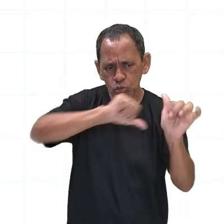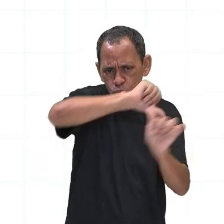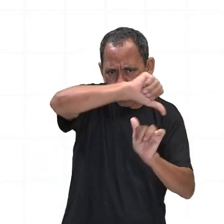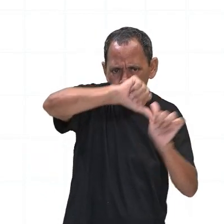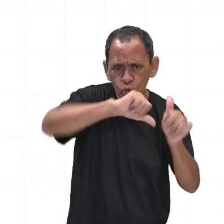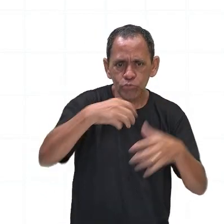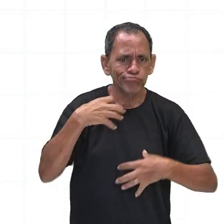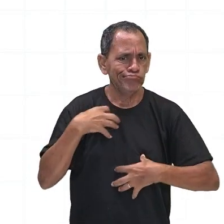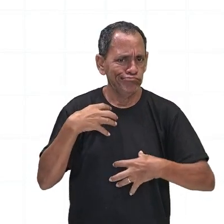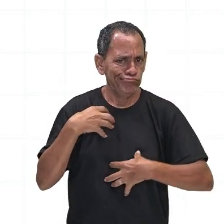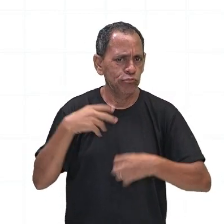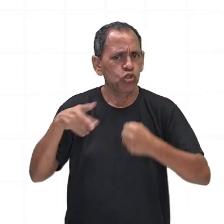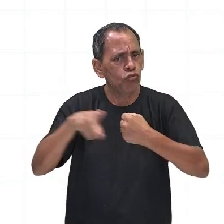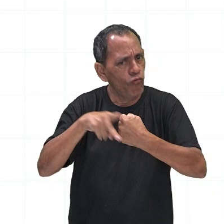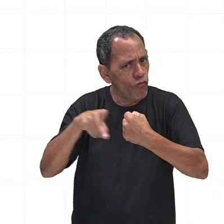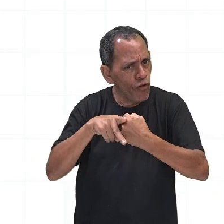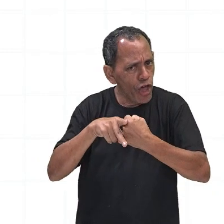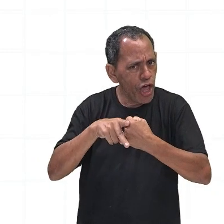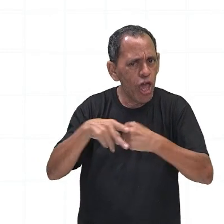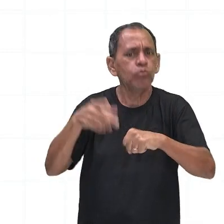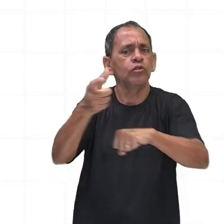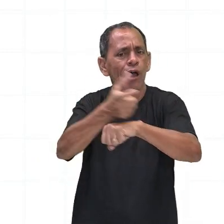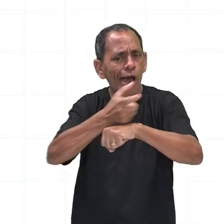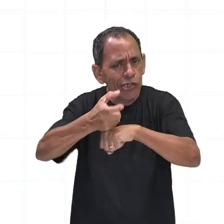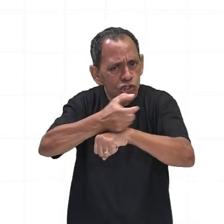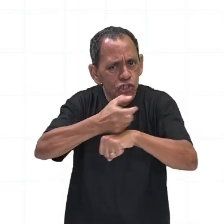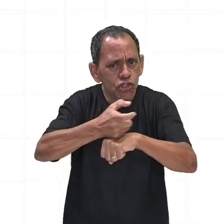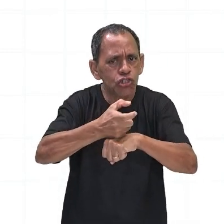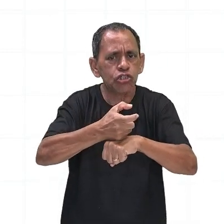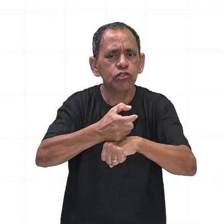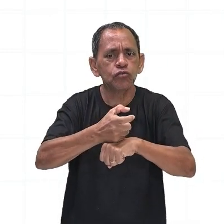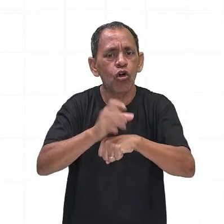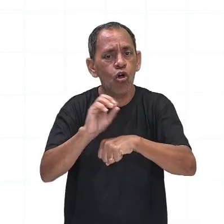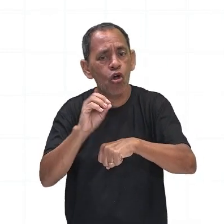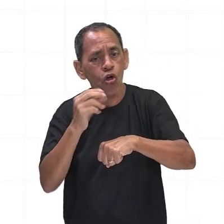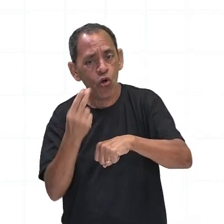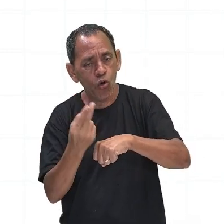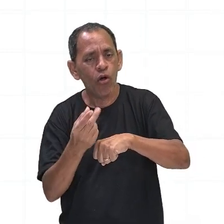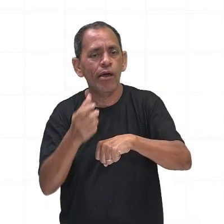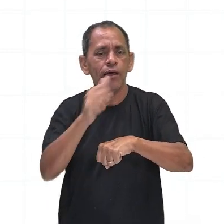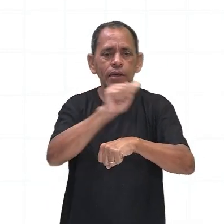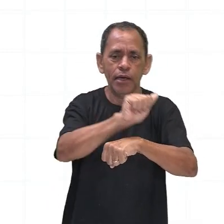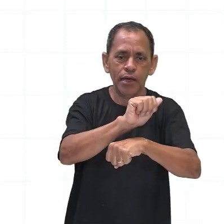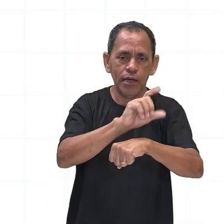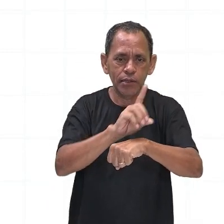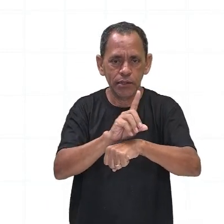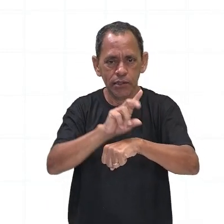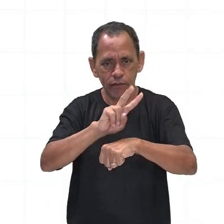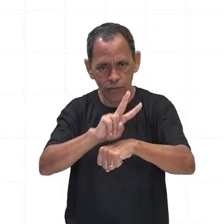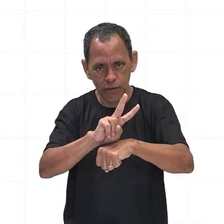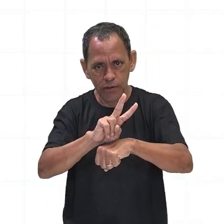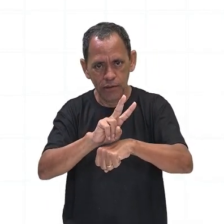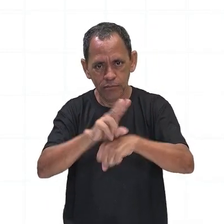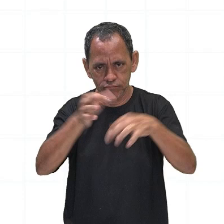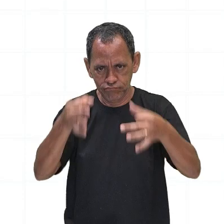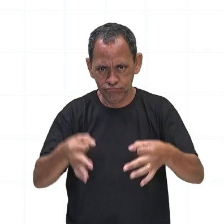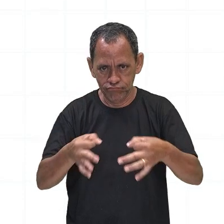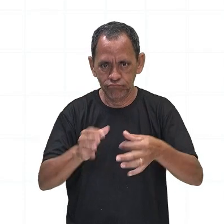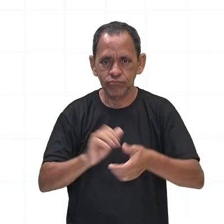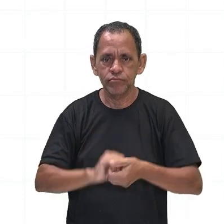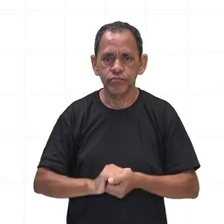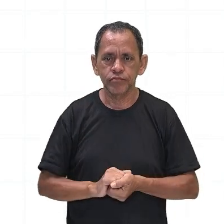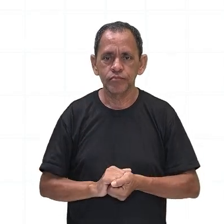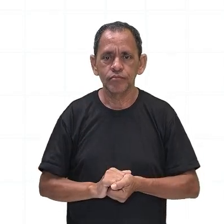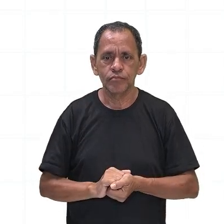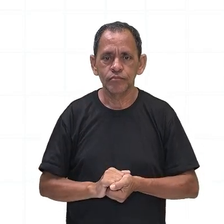de um verbo, de um adjetivo ou advérbio, certo? Então, observe que o adjunto adverbial é